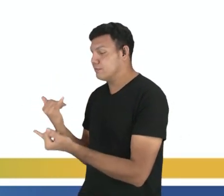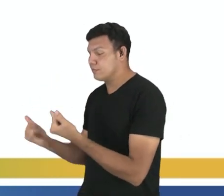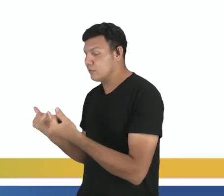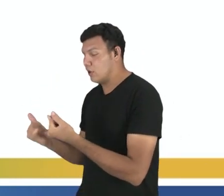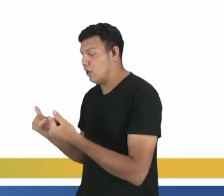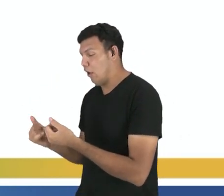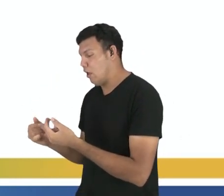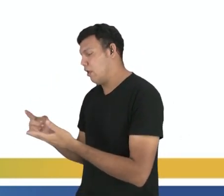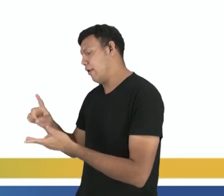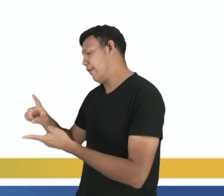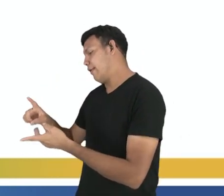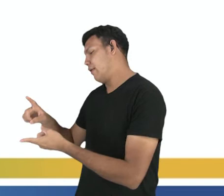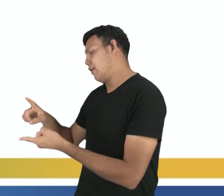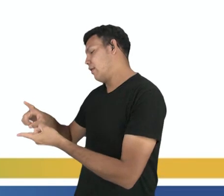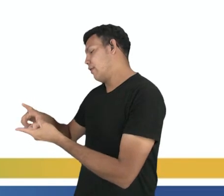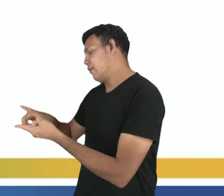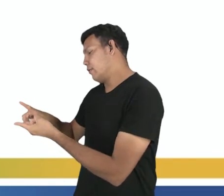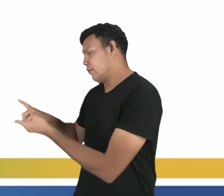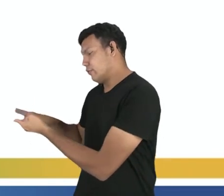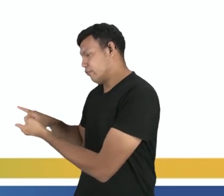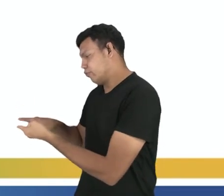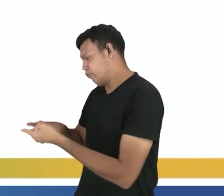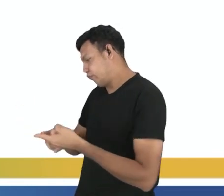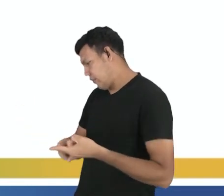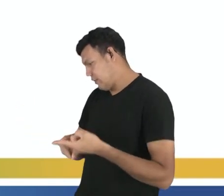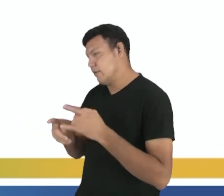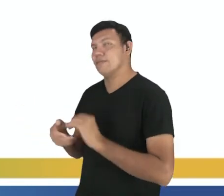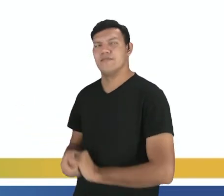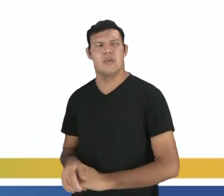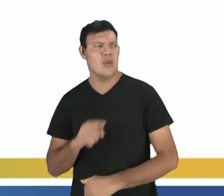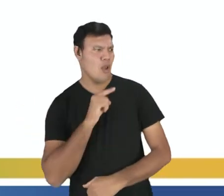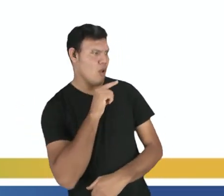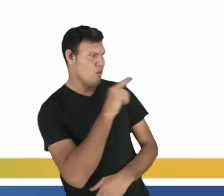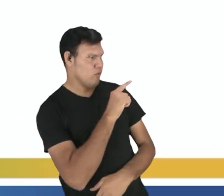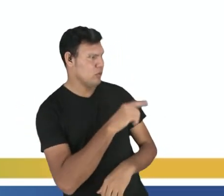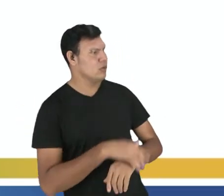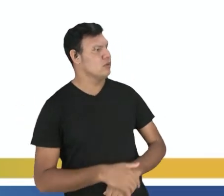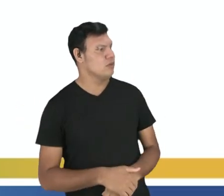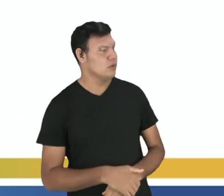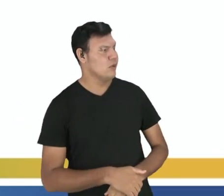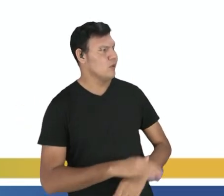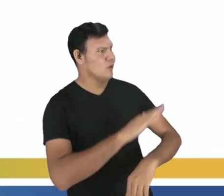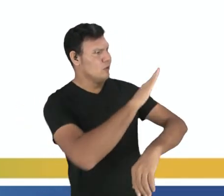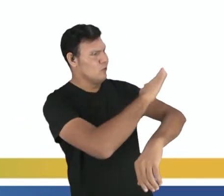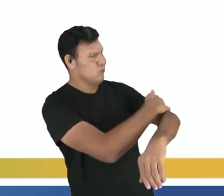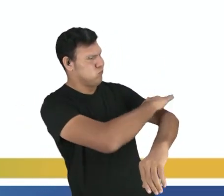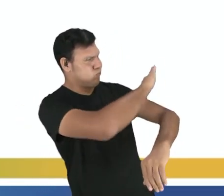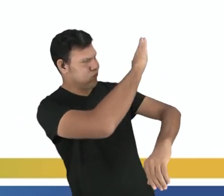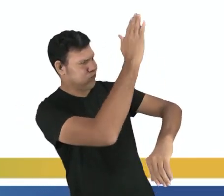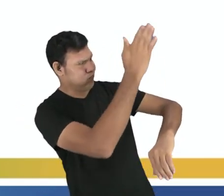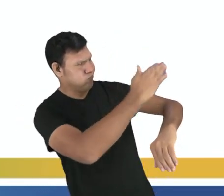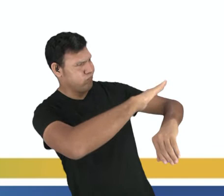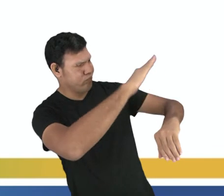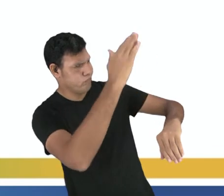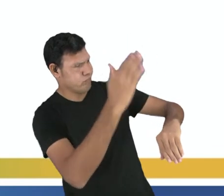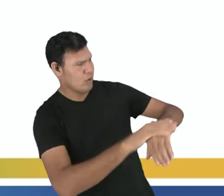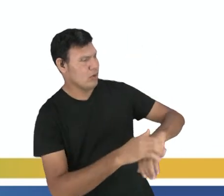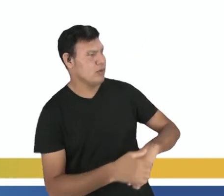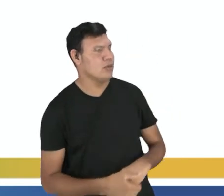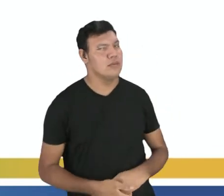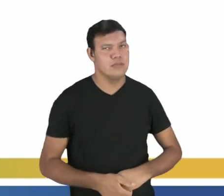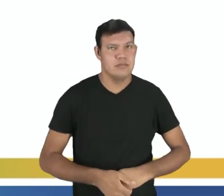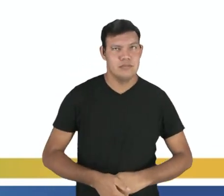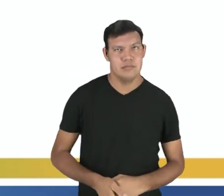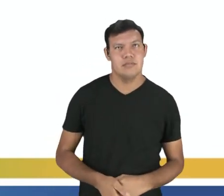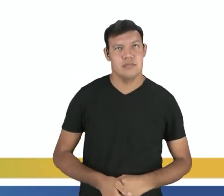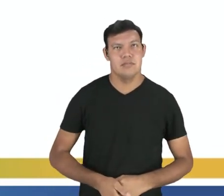o outro diz, o de azul, And you're a mountain. E você é uma montanha. Qual dos dois está falando uma metáfora e qual